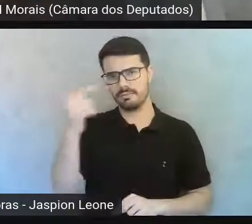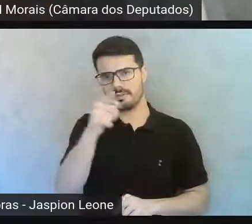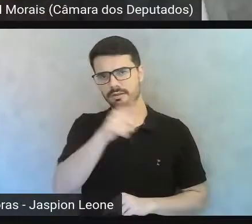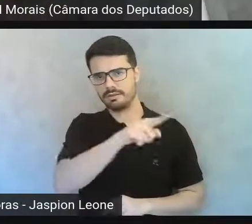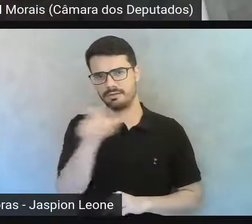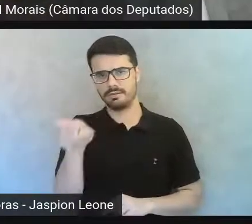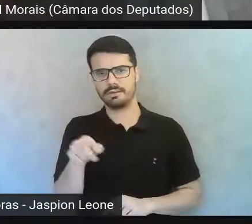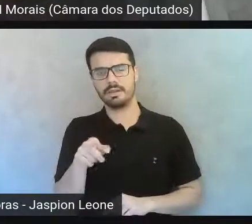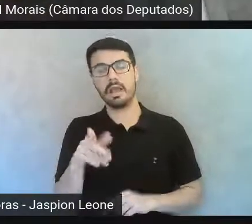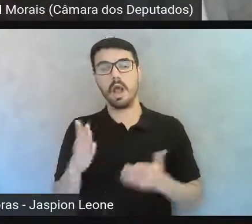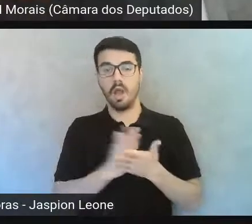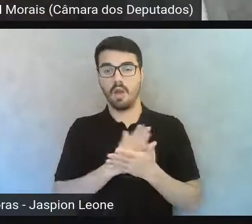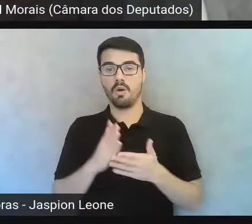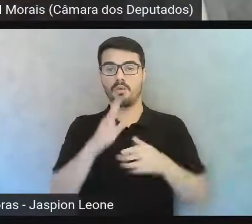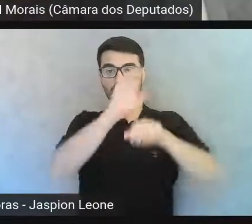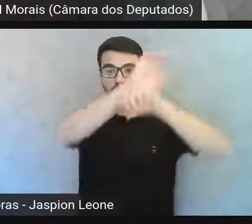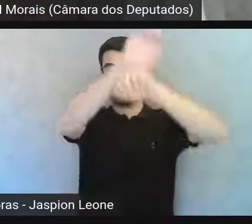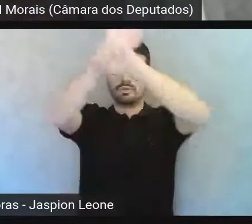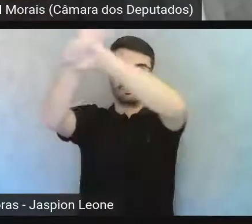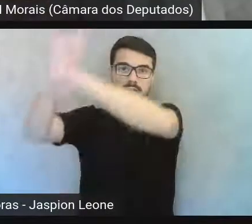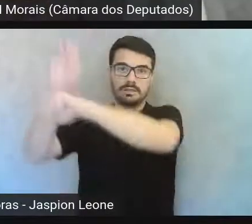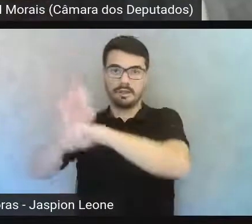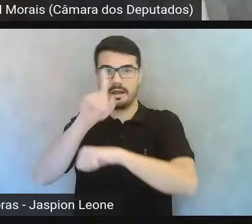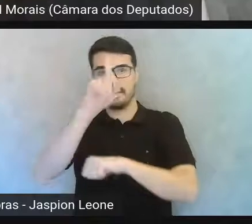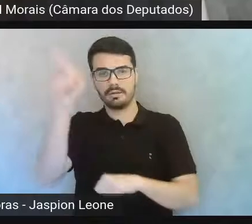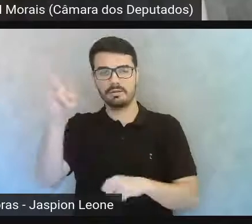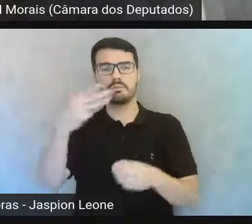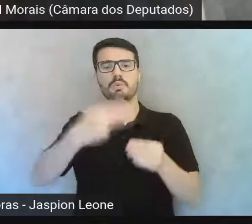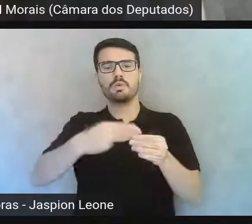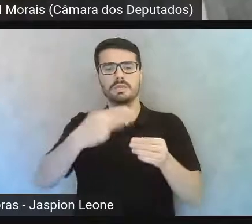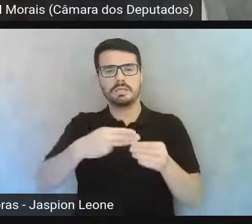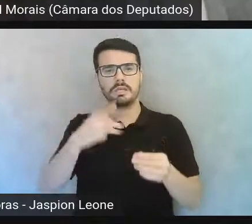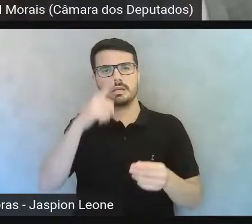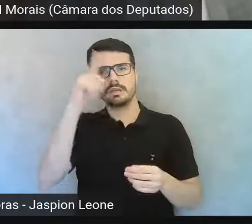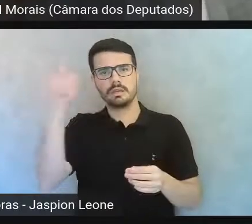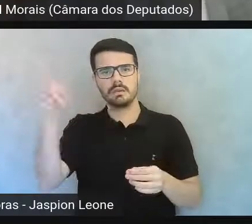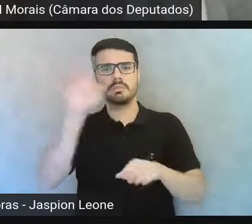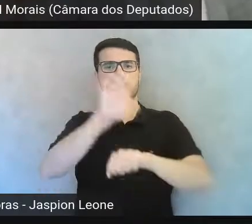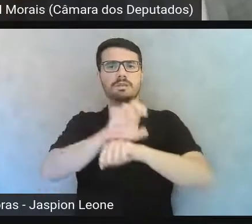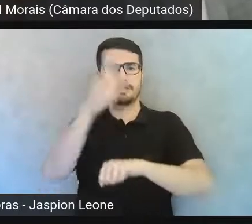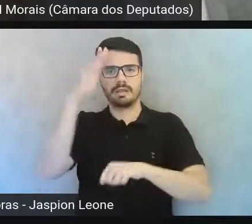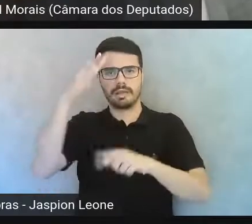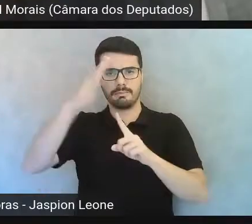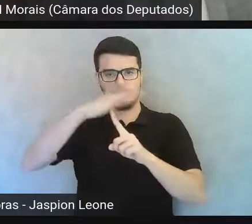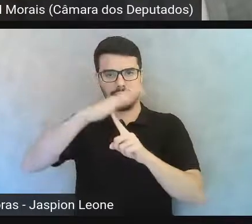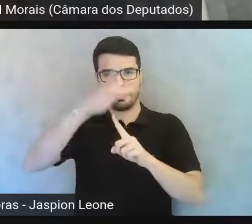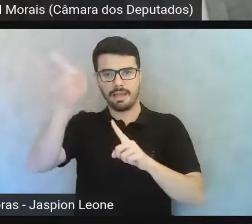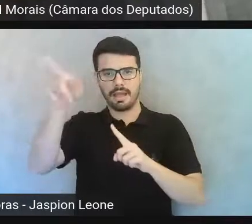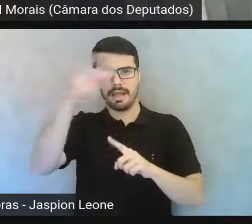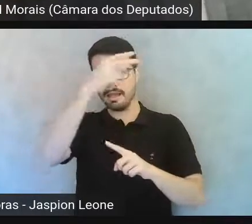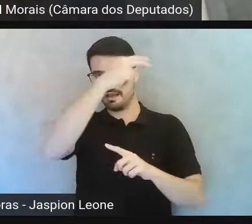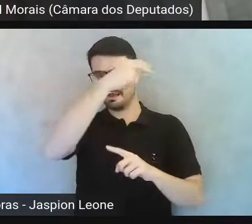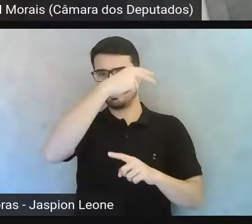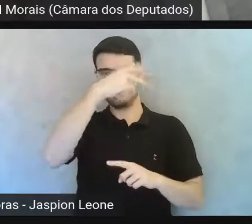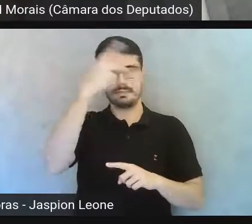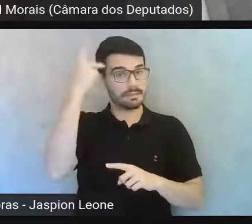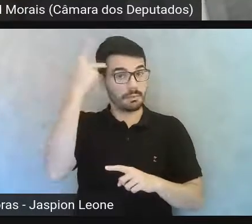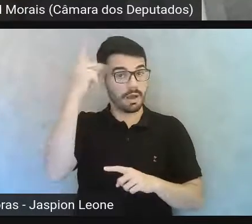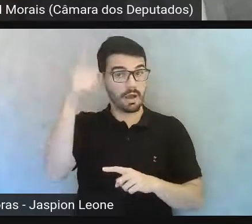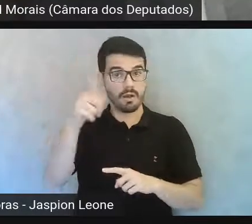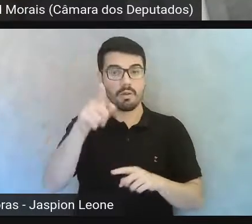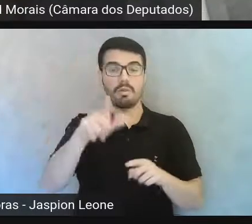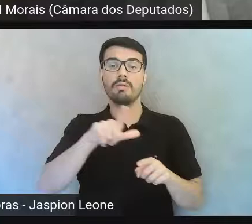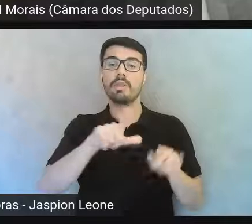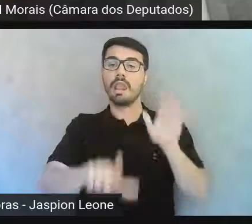entes da federação, a exemplo do município de São Paulo, o estado do Paraná, chegaram, inclusive, a